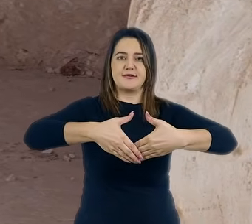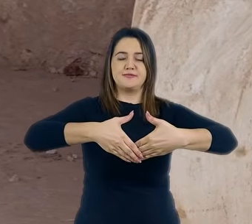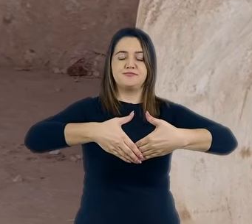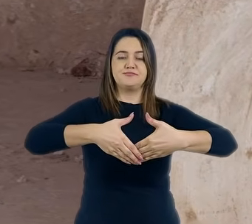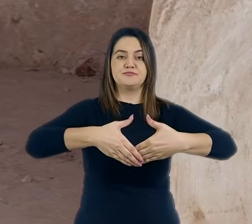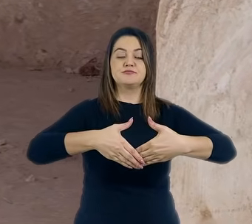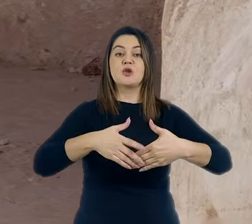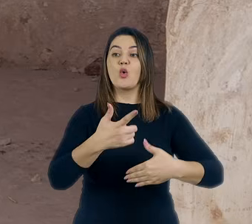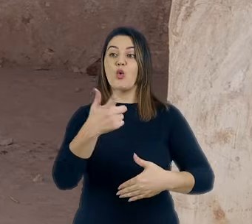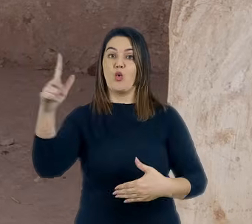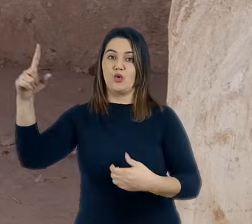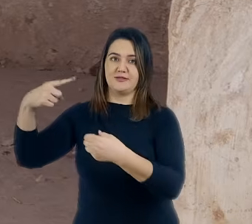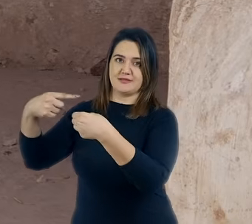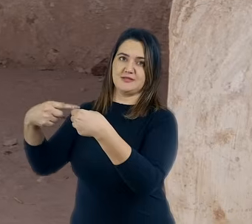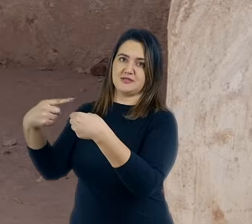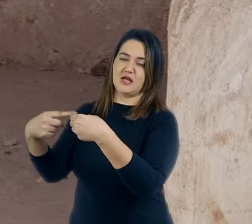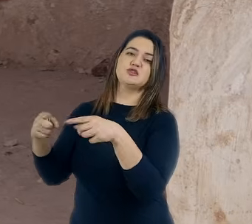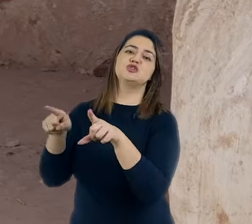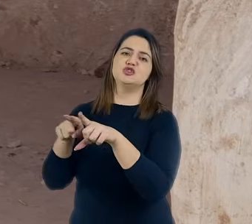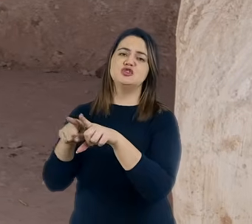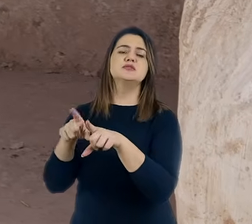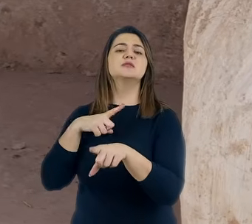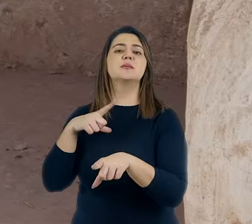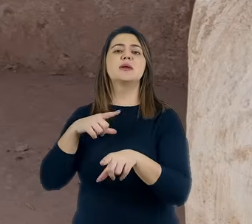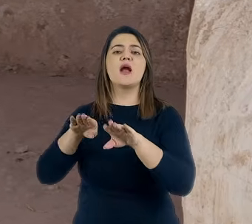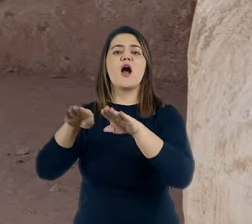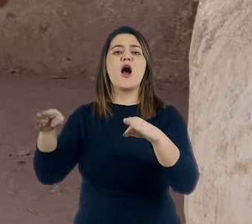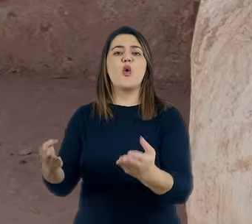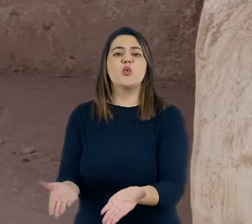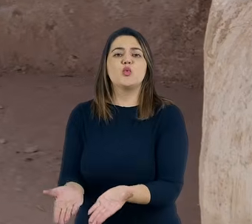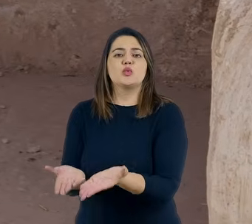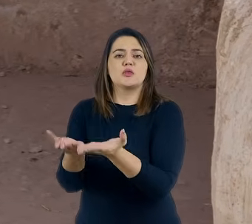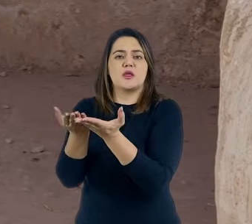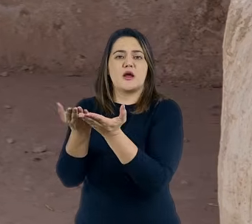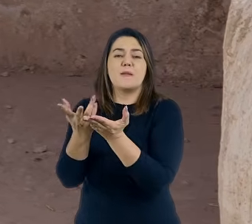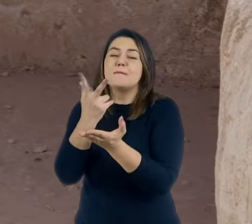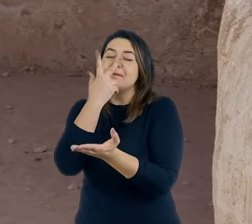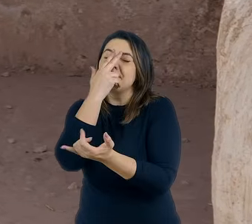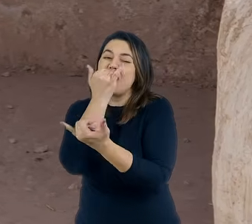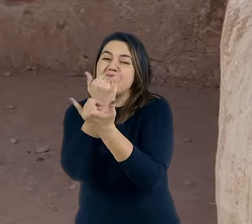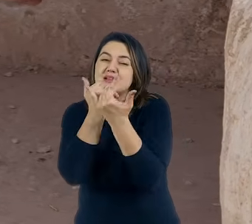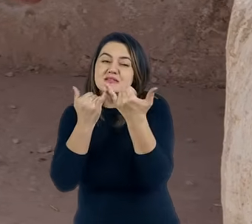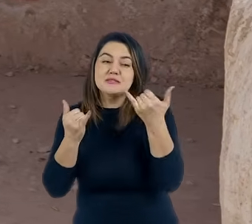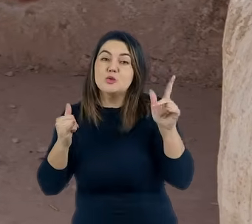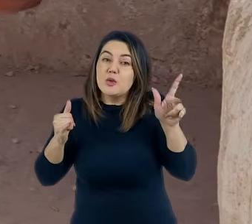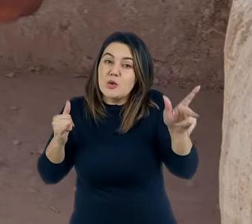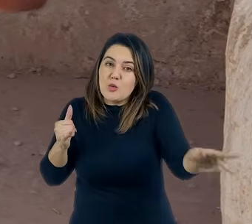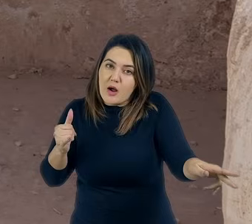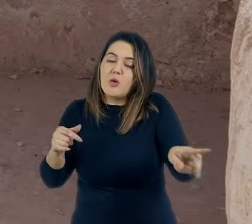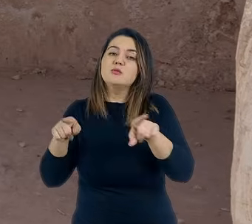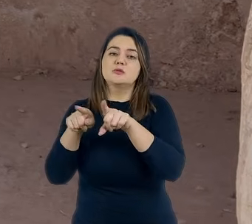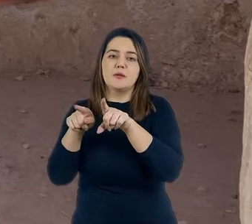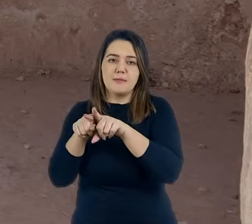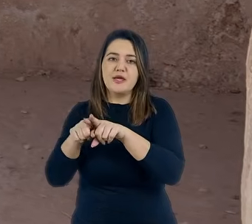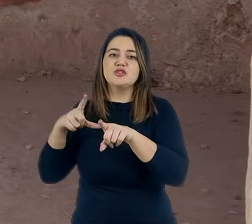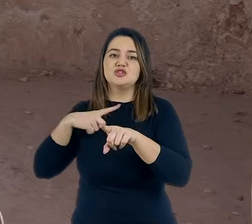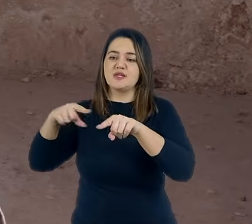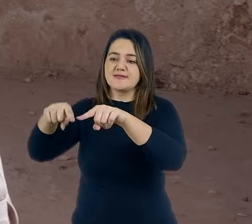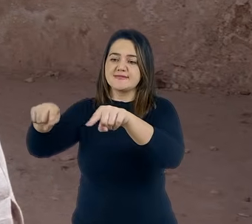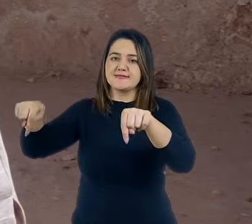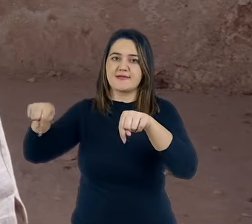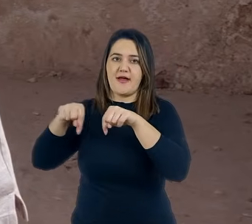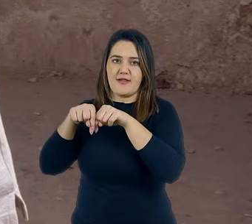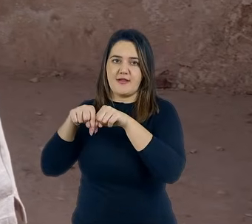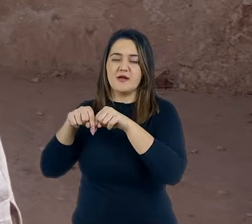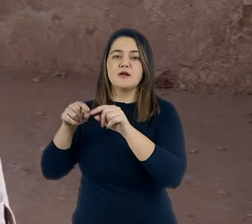Em Tel Arad, que é uma outra cidade da região, havia um altar parecido com este, ou melhor, um santuário também dividido